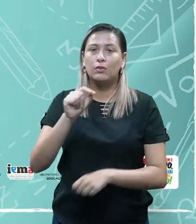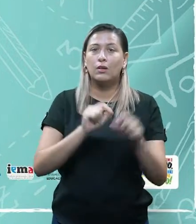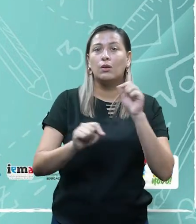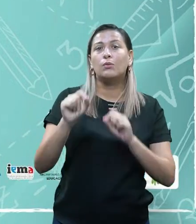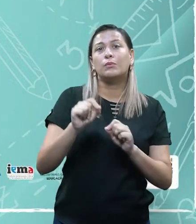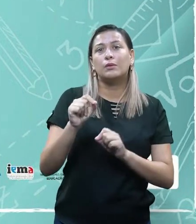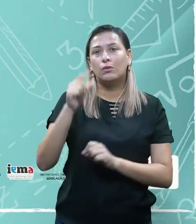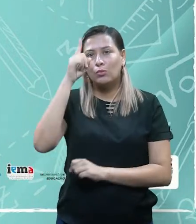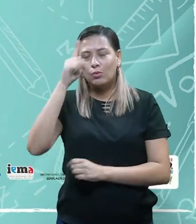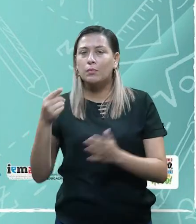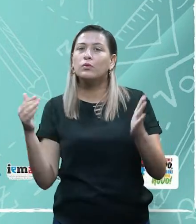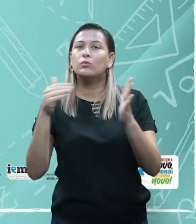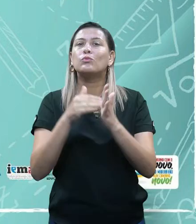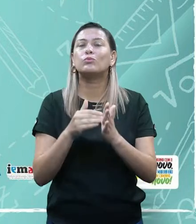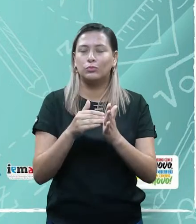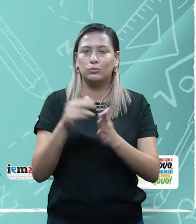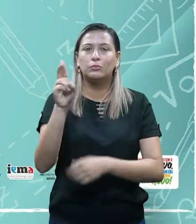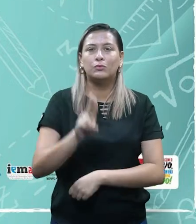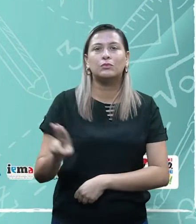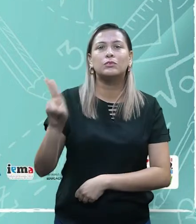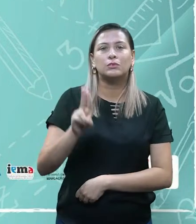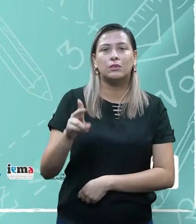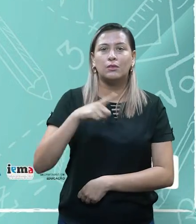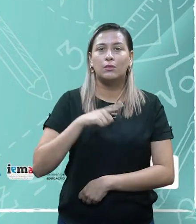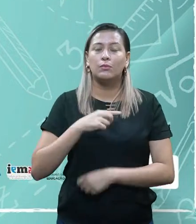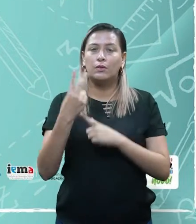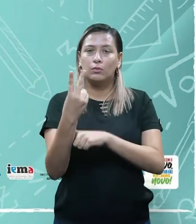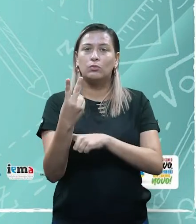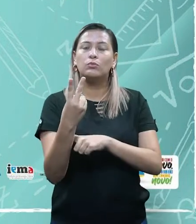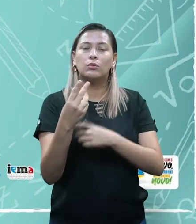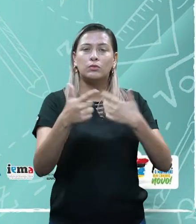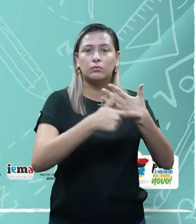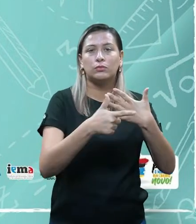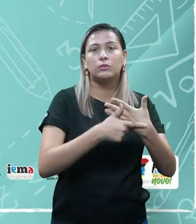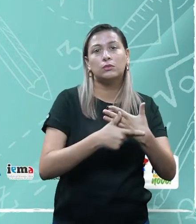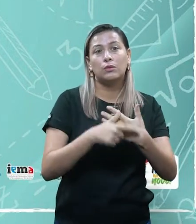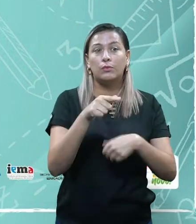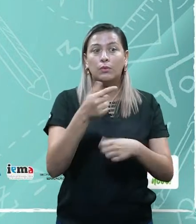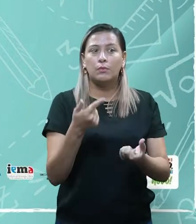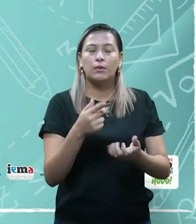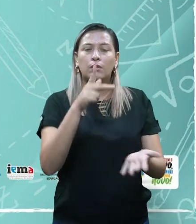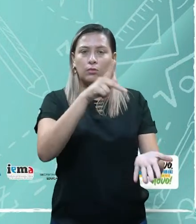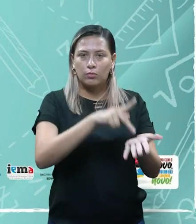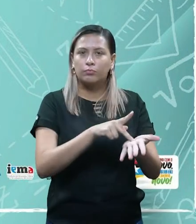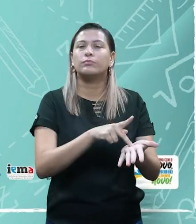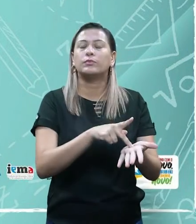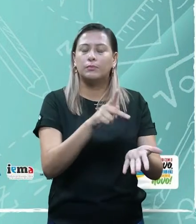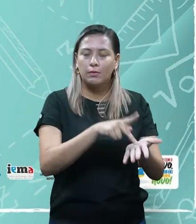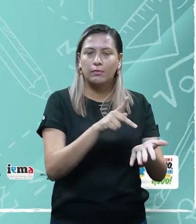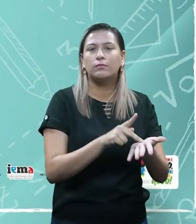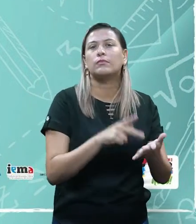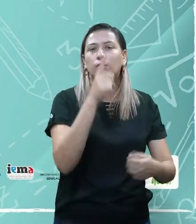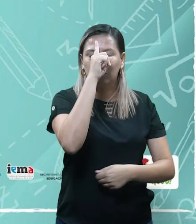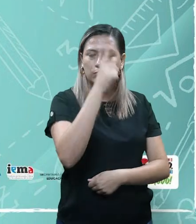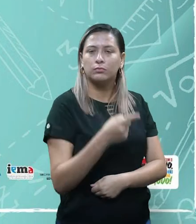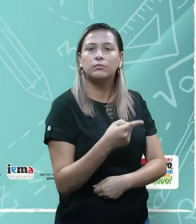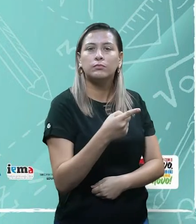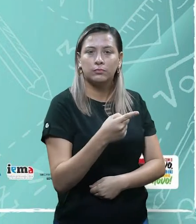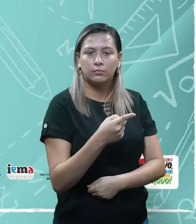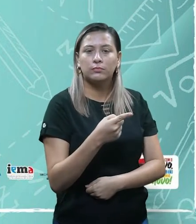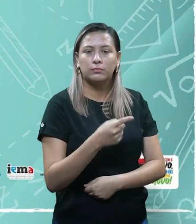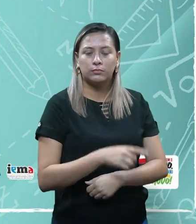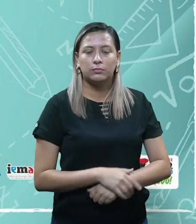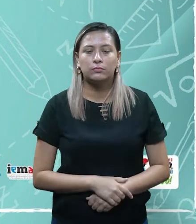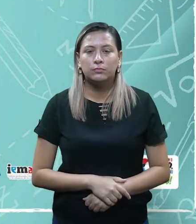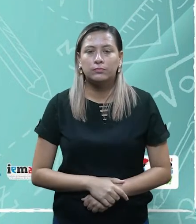tem basicamente essas duas funções. Ele, além de confirmar os comandos que você quer, e confirmando, né? Porque os comandos